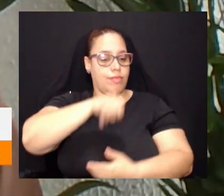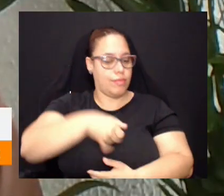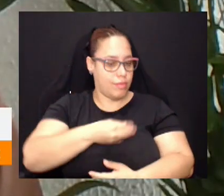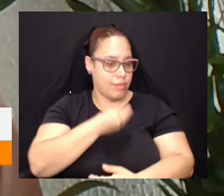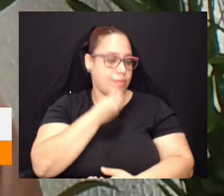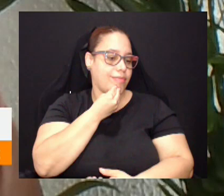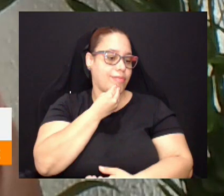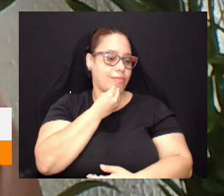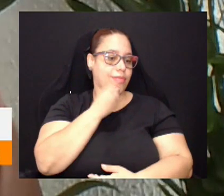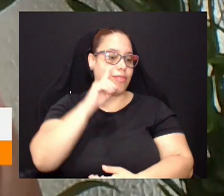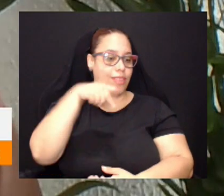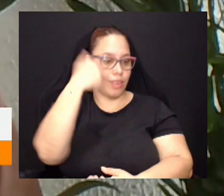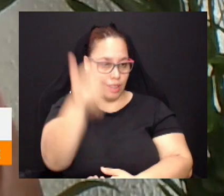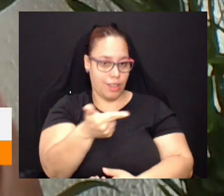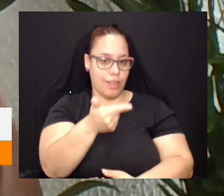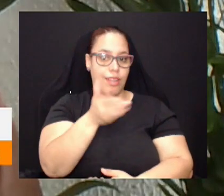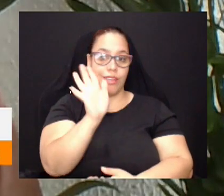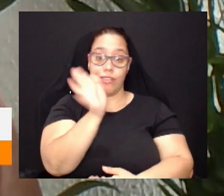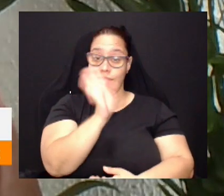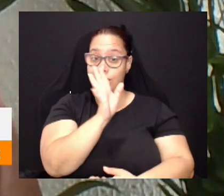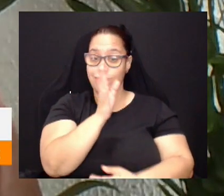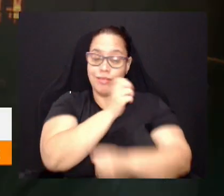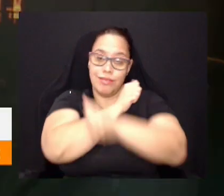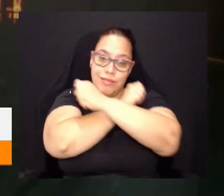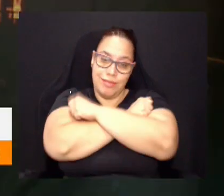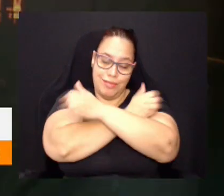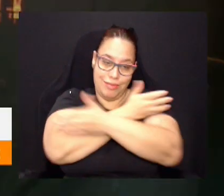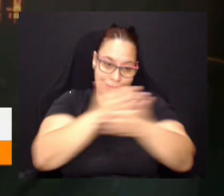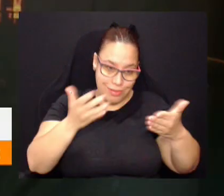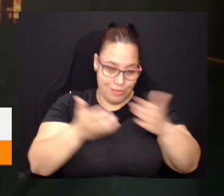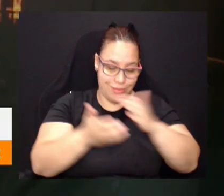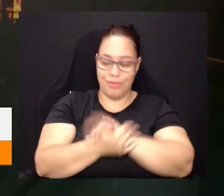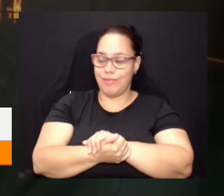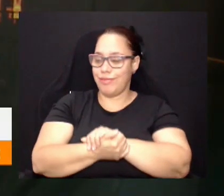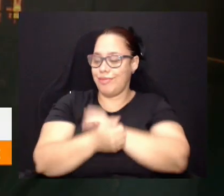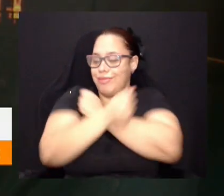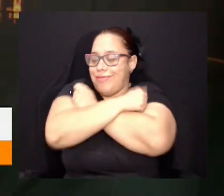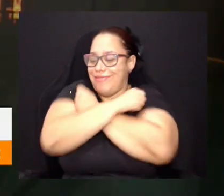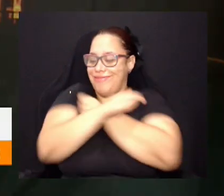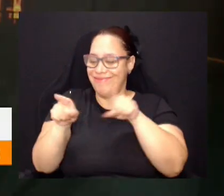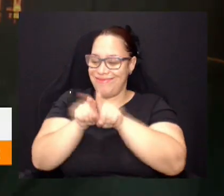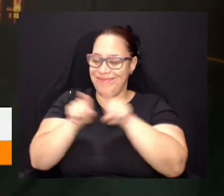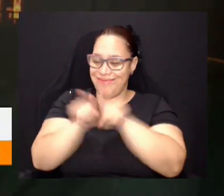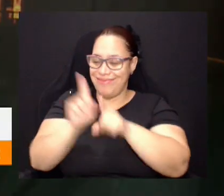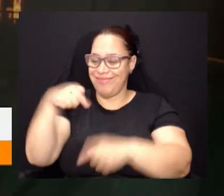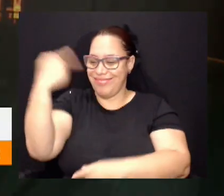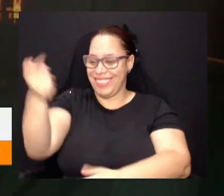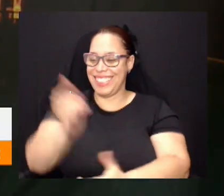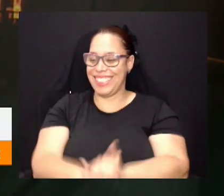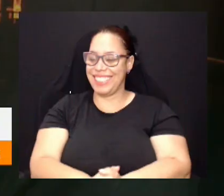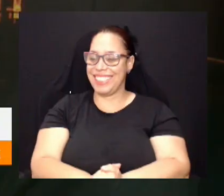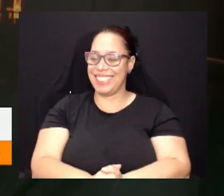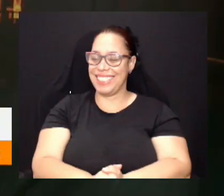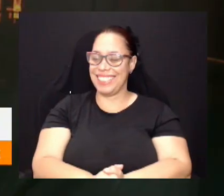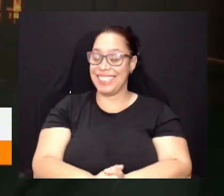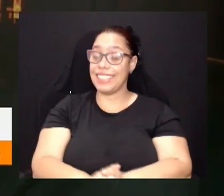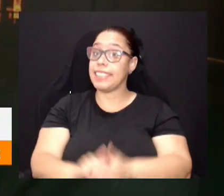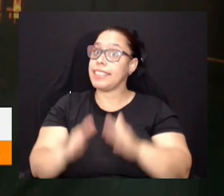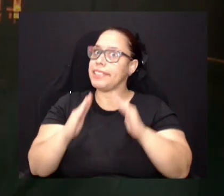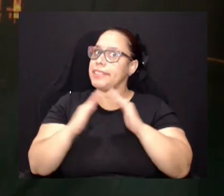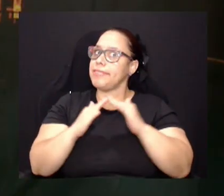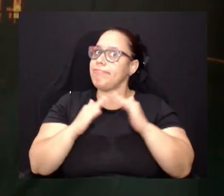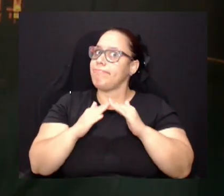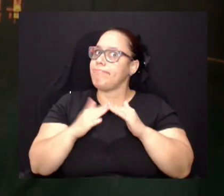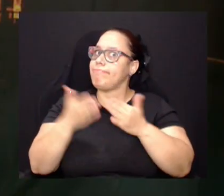a próxima e um grande abraço a todos. Abraço para você também, até a próxima. E você de casa, me conta o